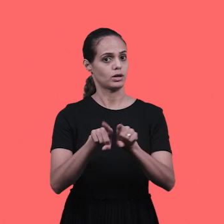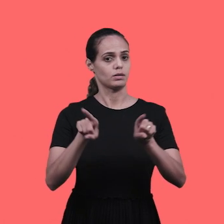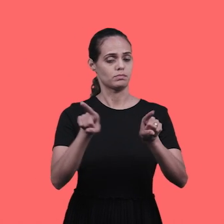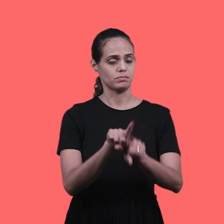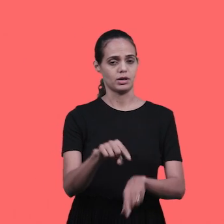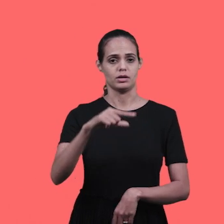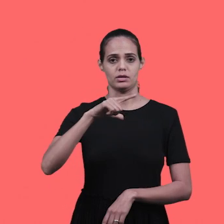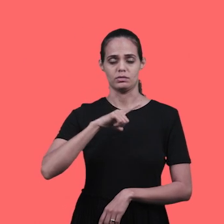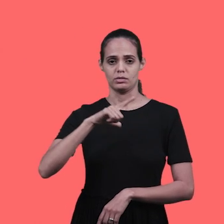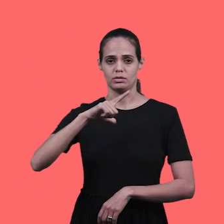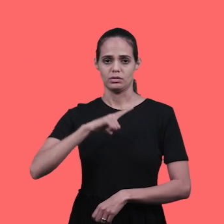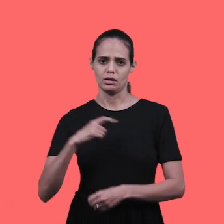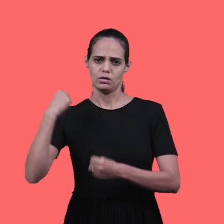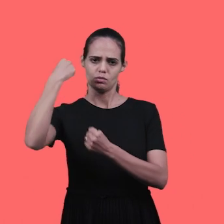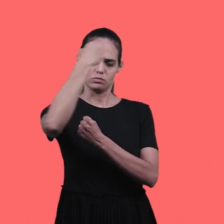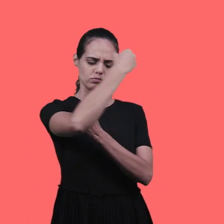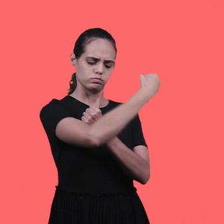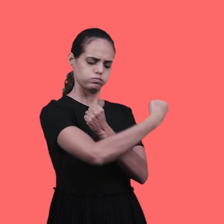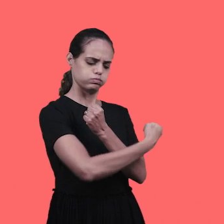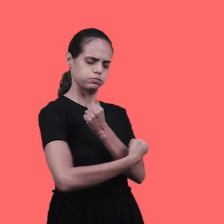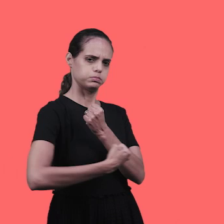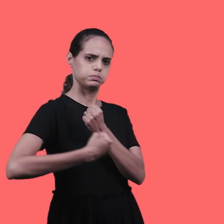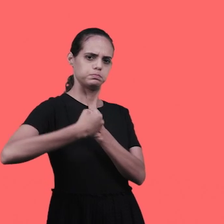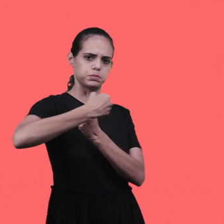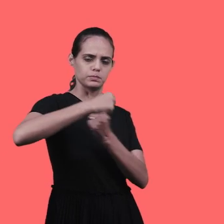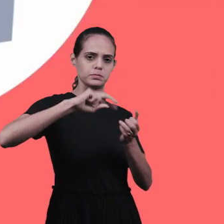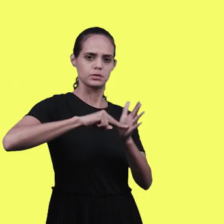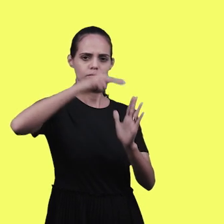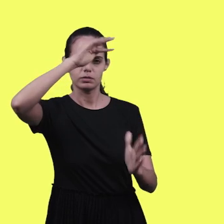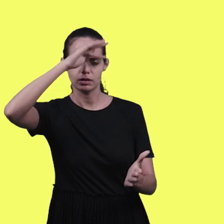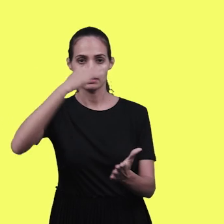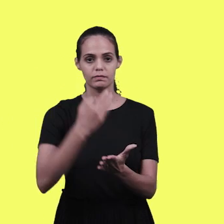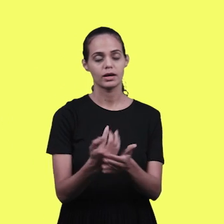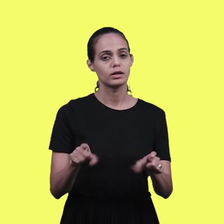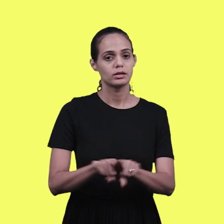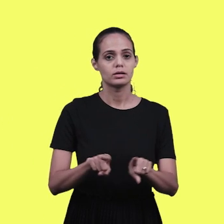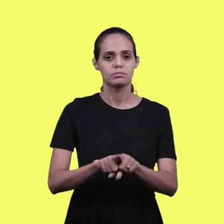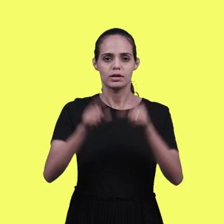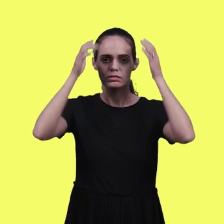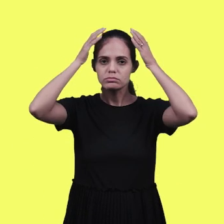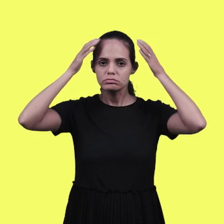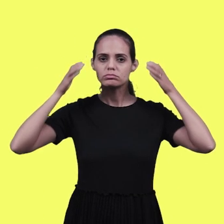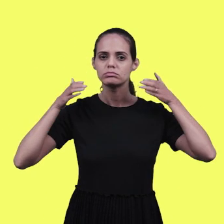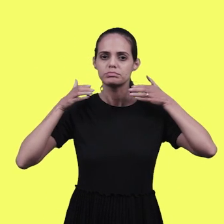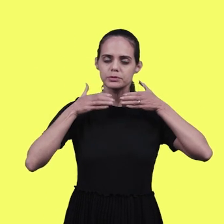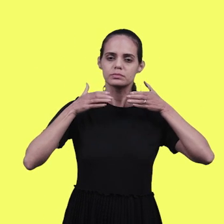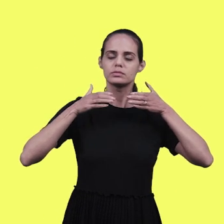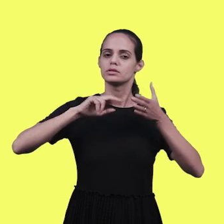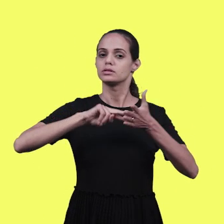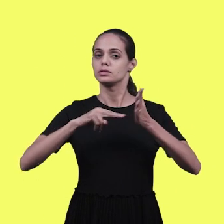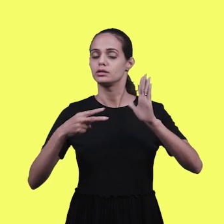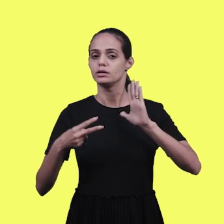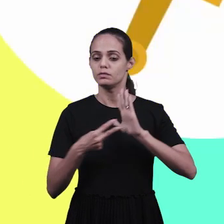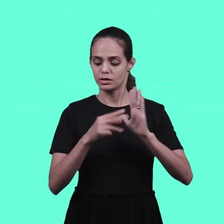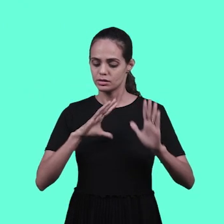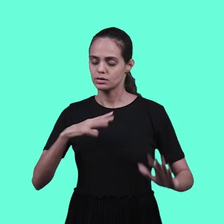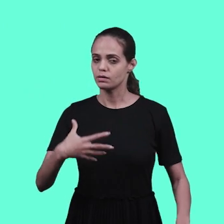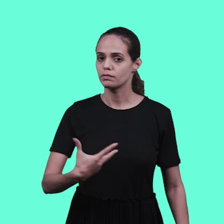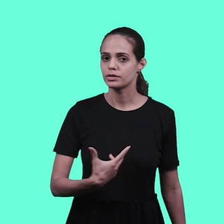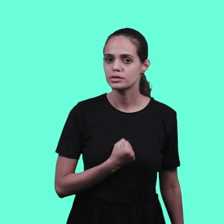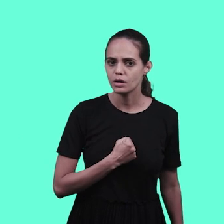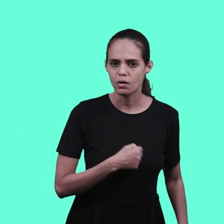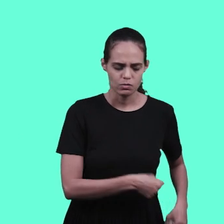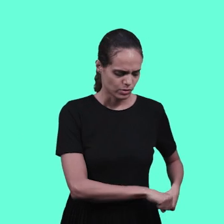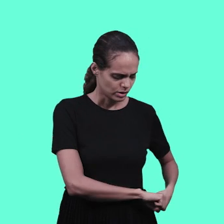Tenho sobretudo o escudo da fé e também o capacete da salvação